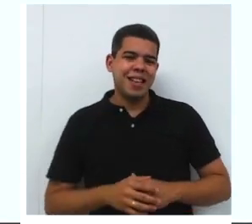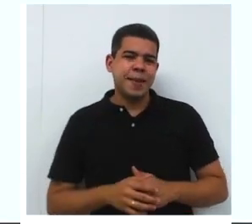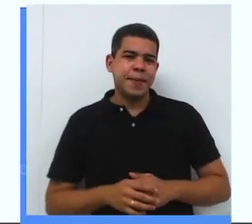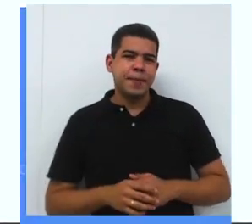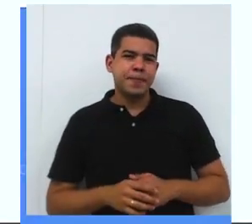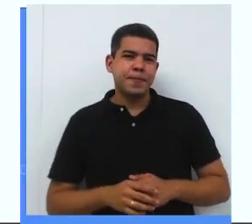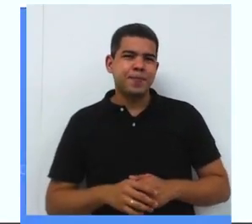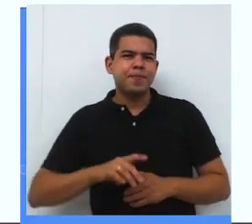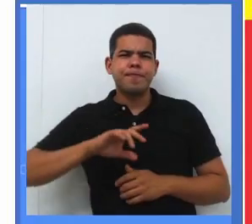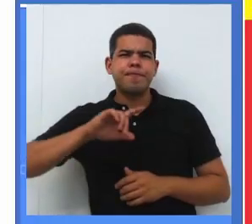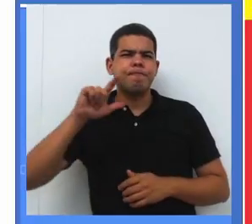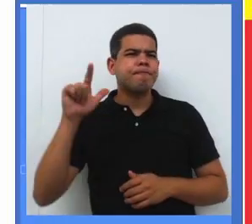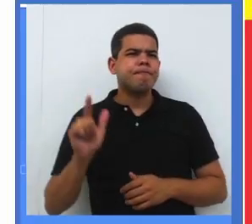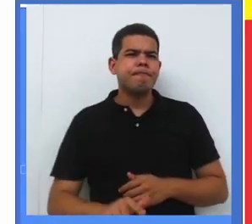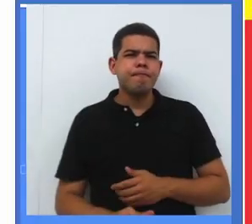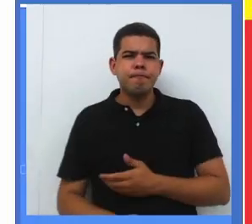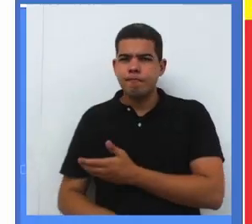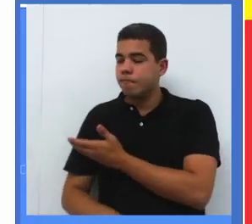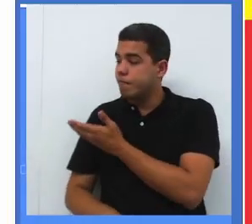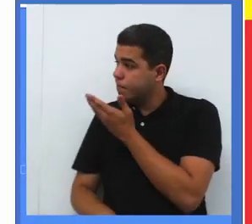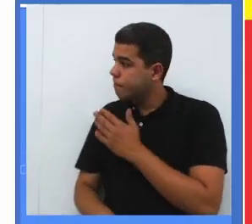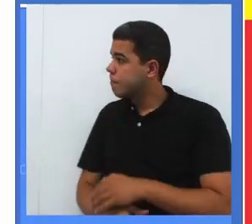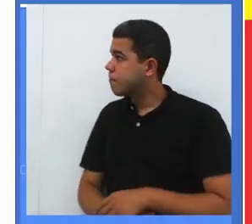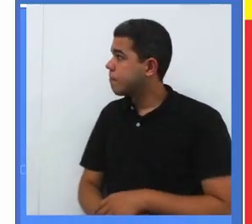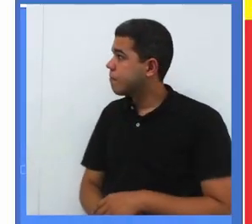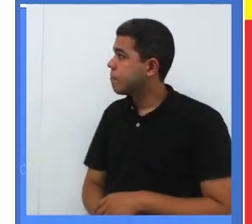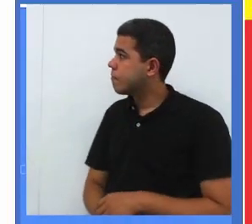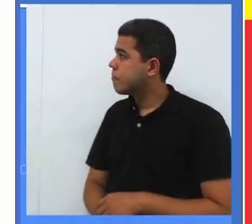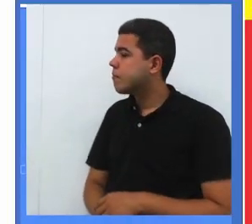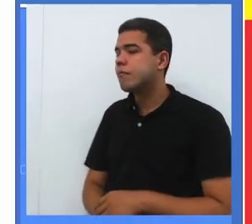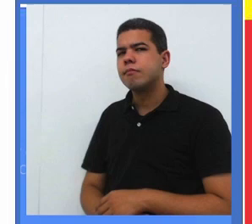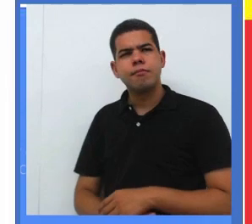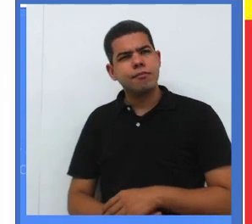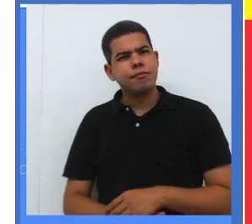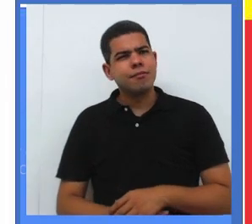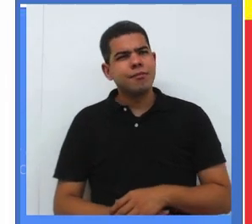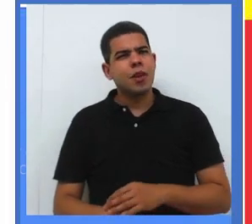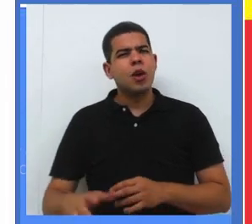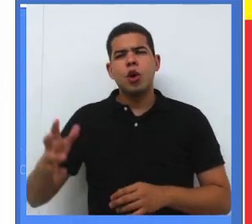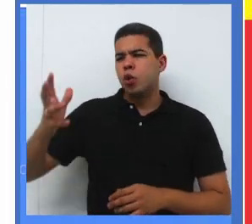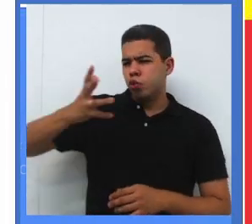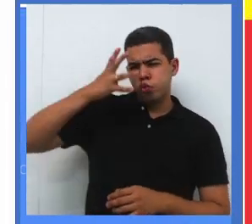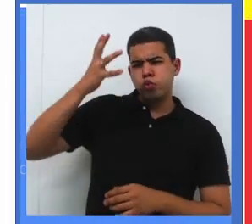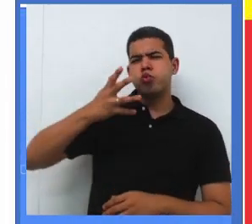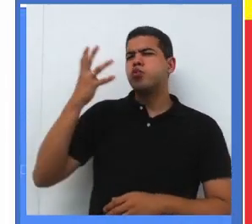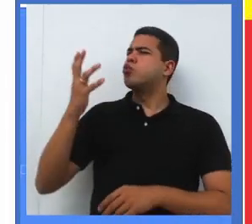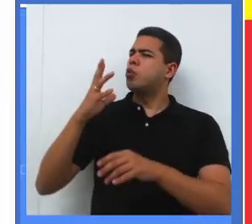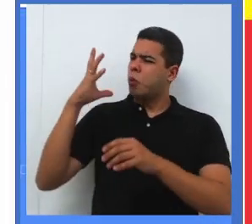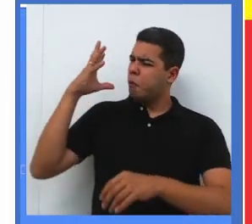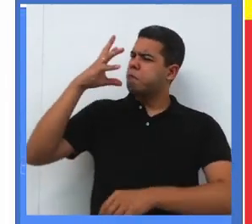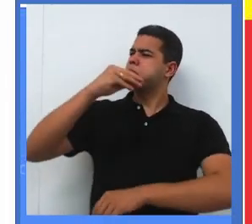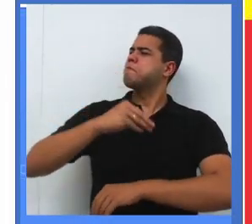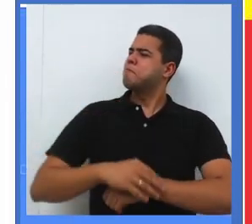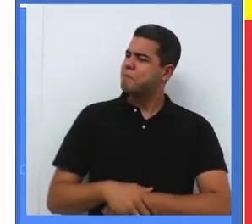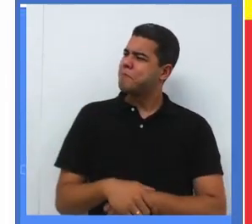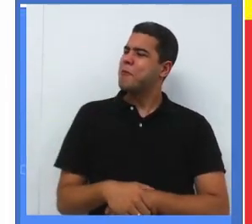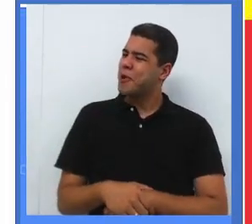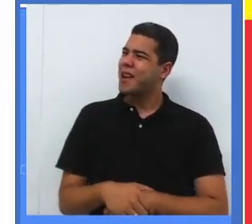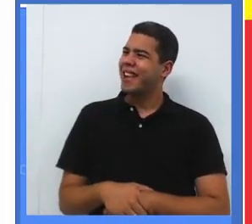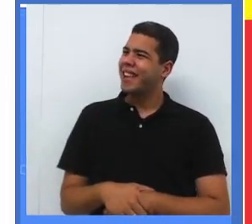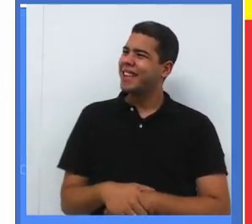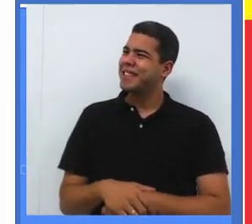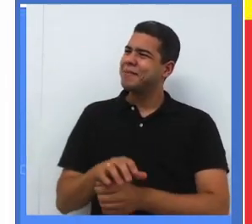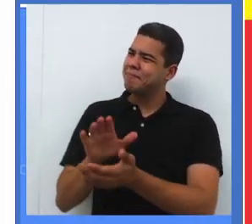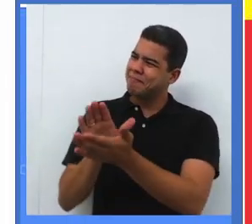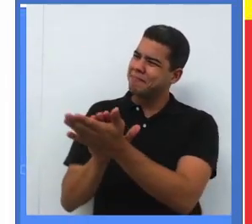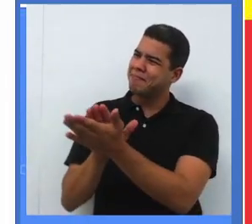ver agora na nossa próxima imagem o que nós temos. Olha aí, esse outro exemplo. Que belo discurso! Né?